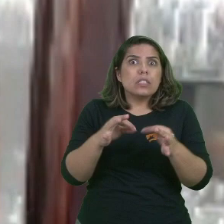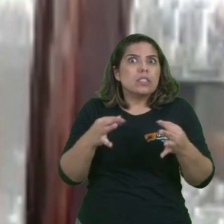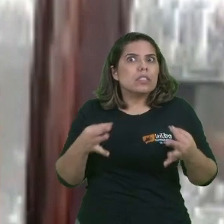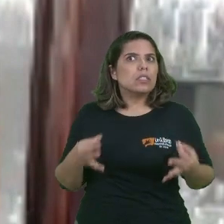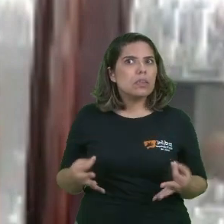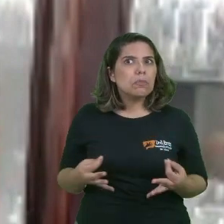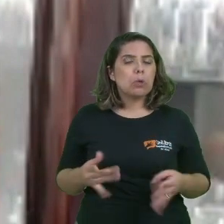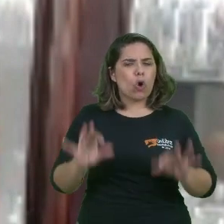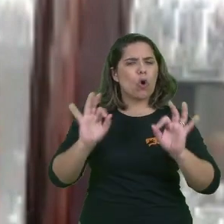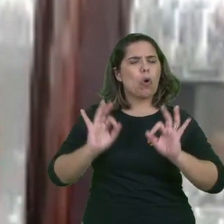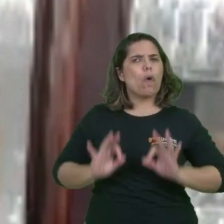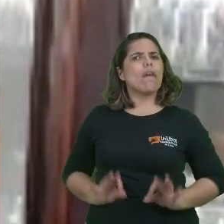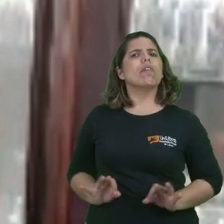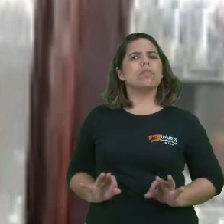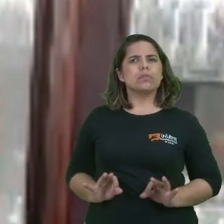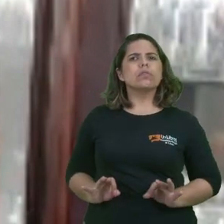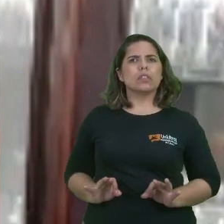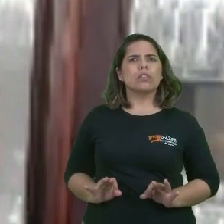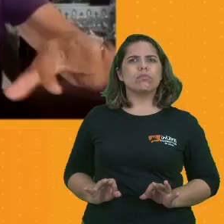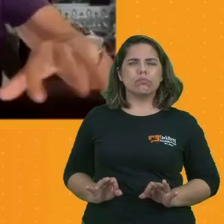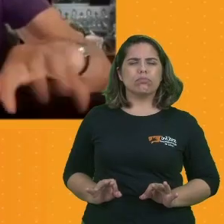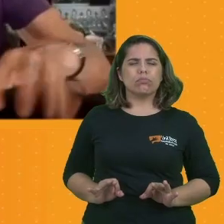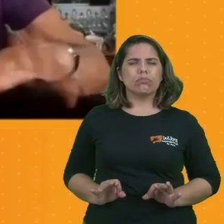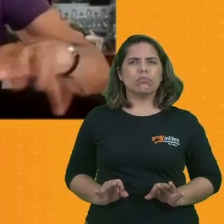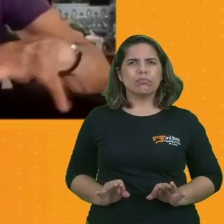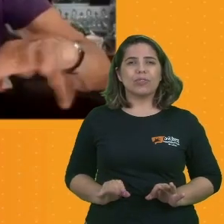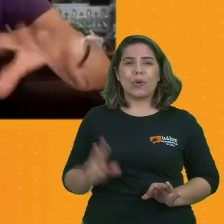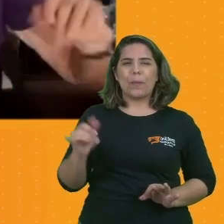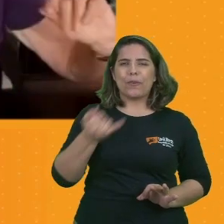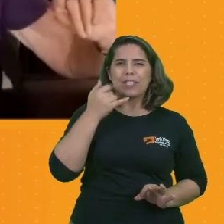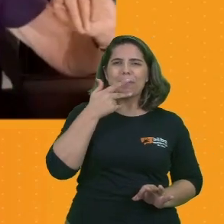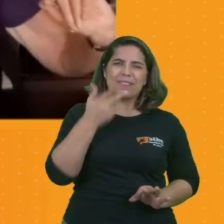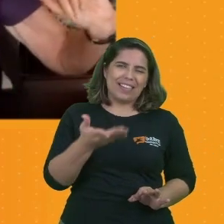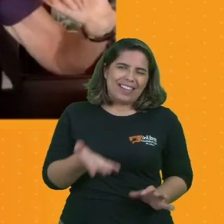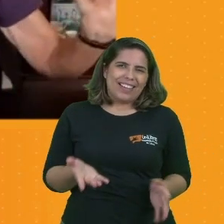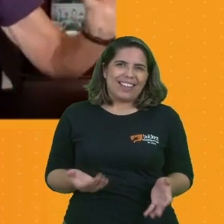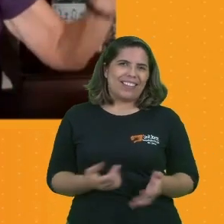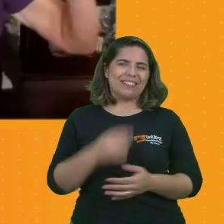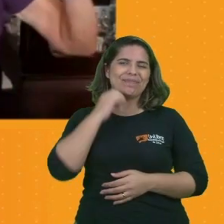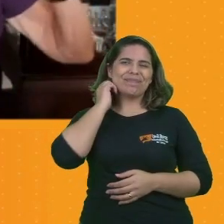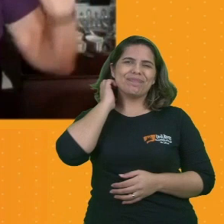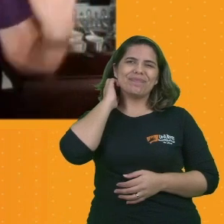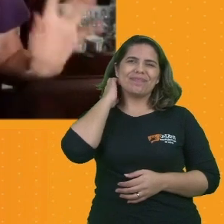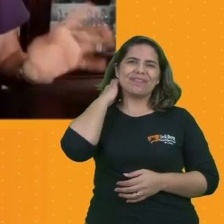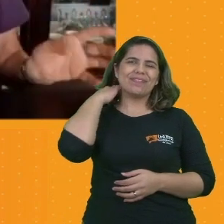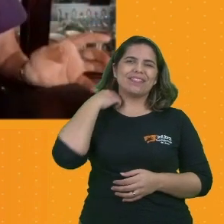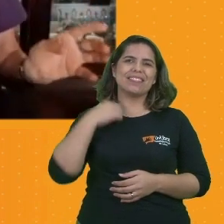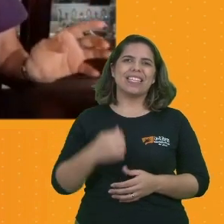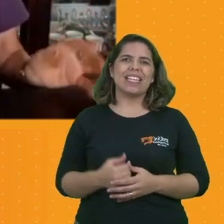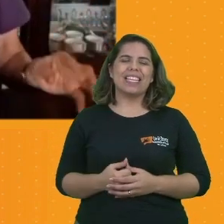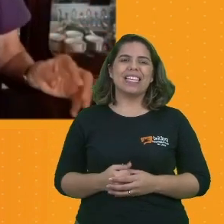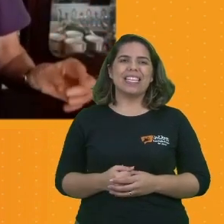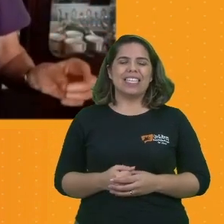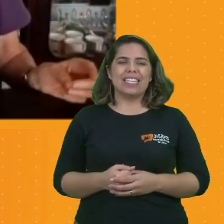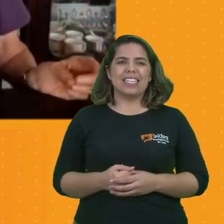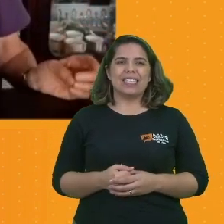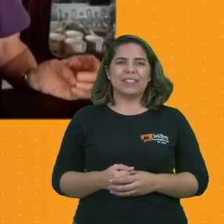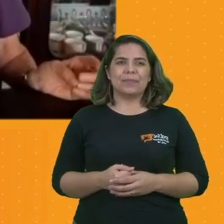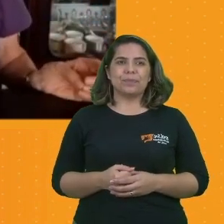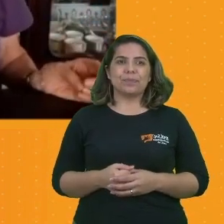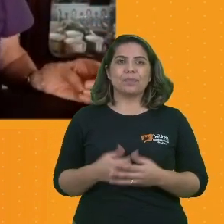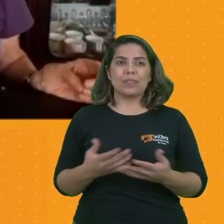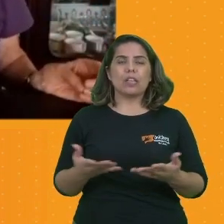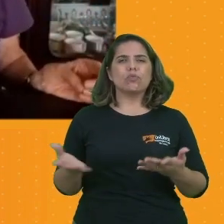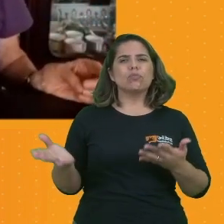muito correta muito vou aproveitar para dizer né porque modestamente mas